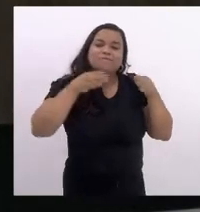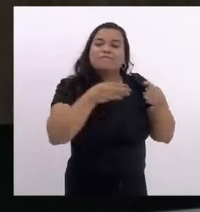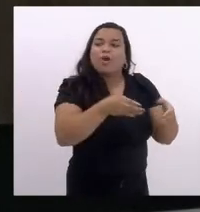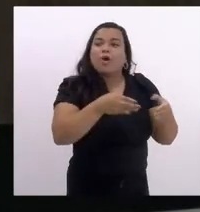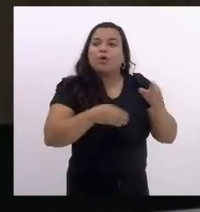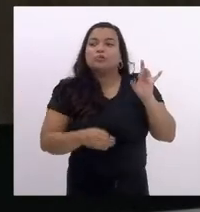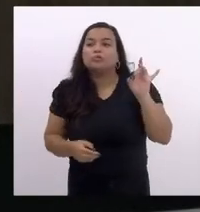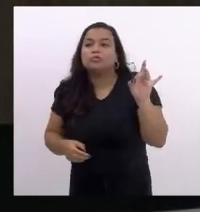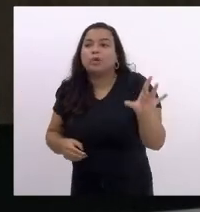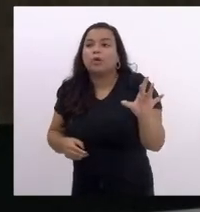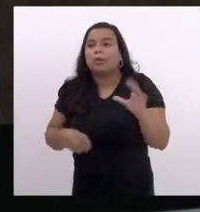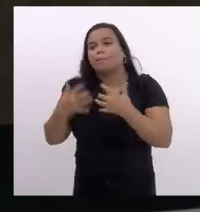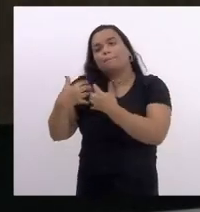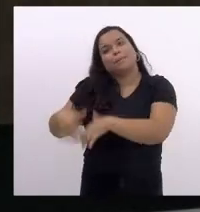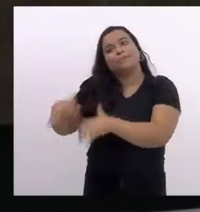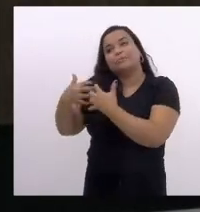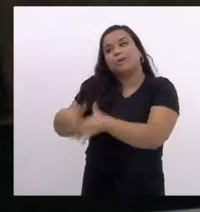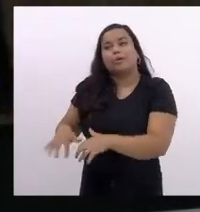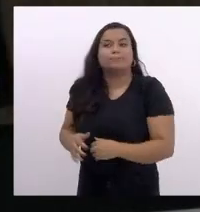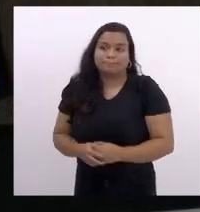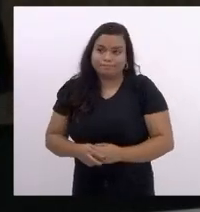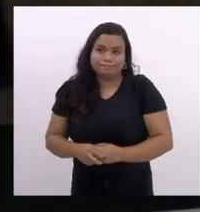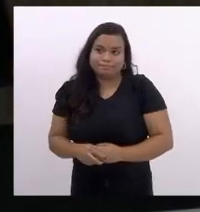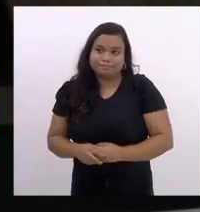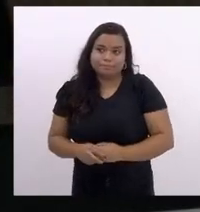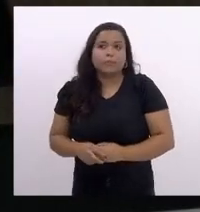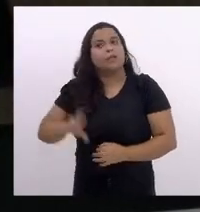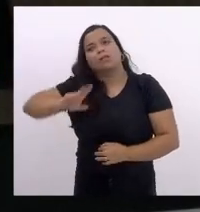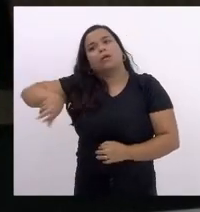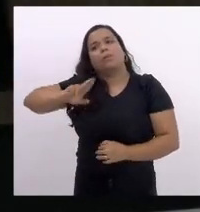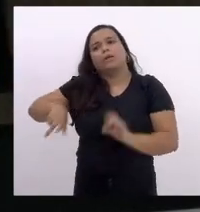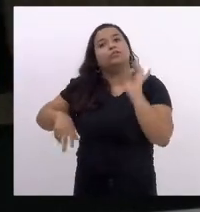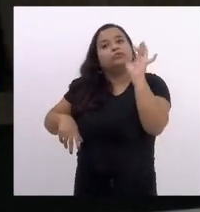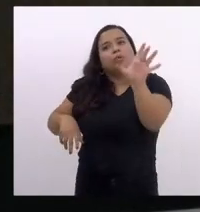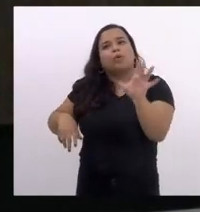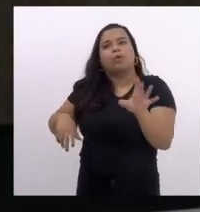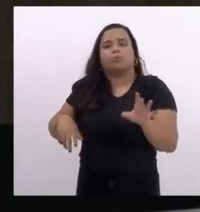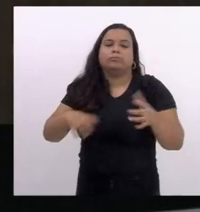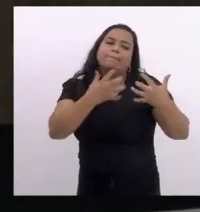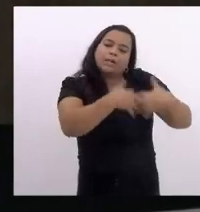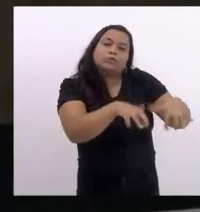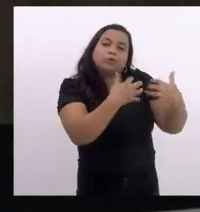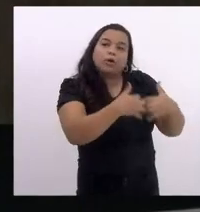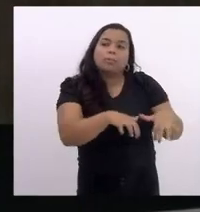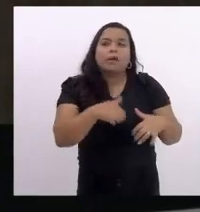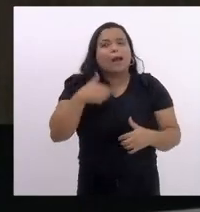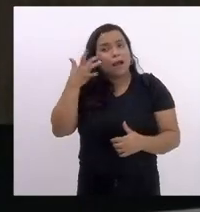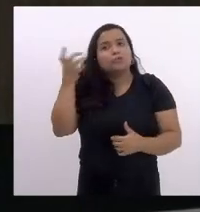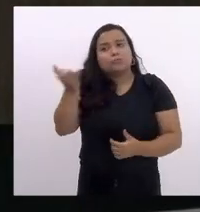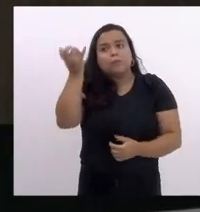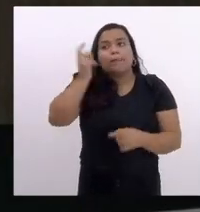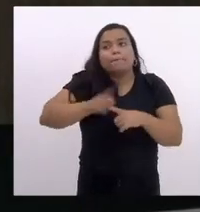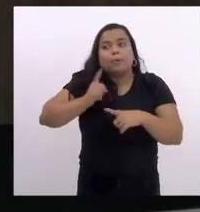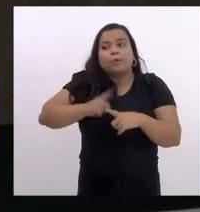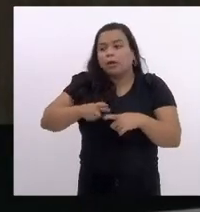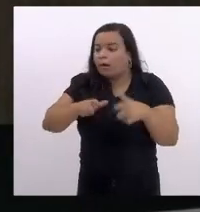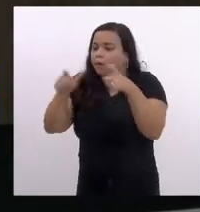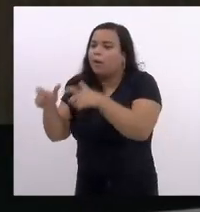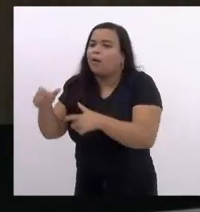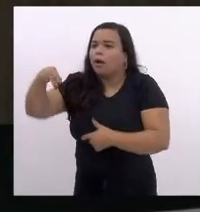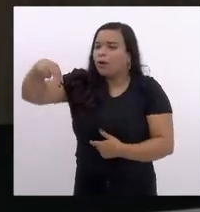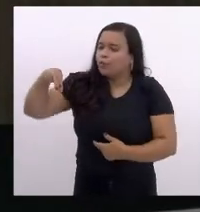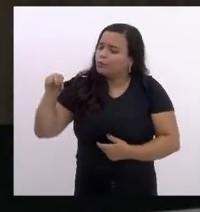exclusivamente Petrópolis. E eu acho justo, porque o Noroeste Fluminense, anteriormente,